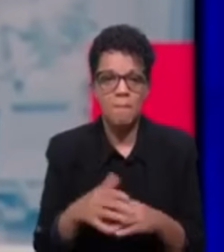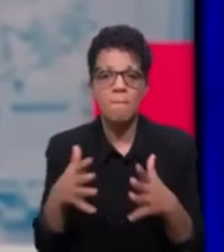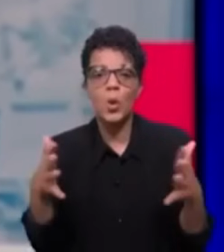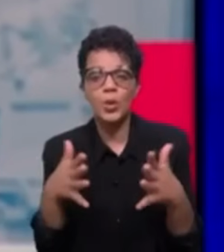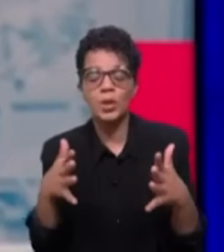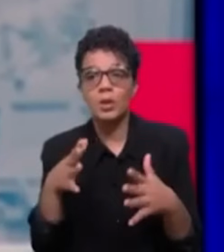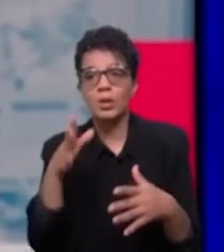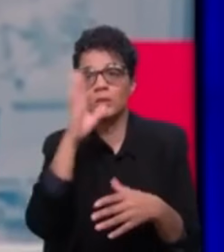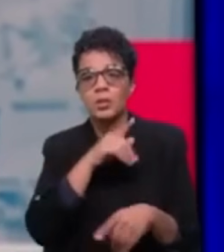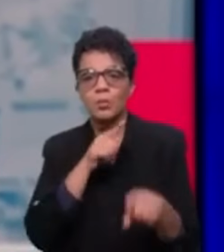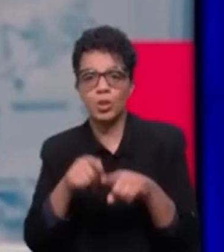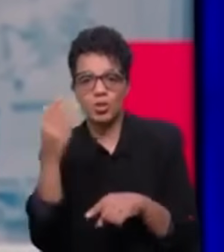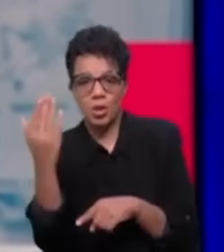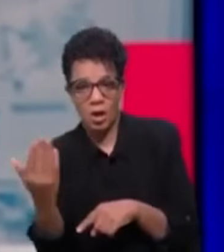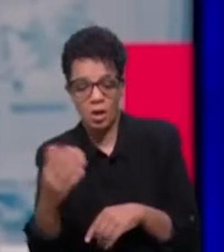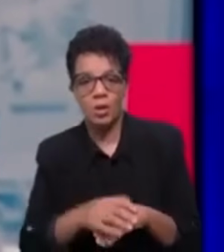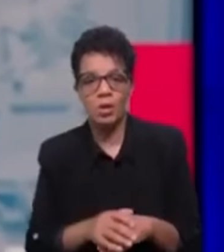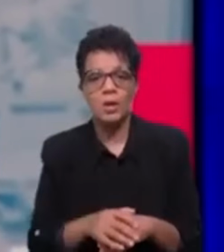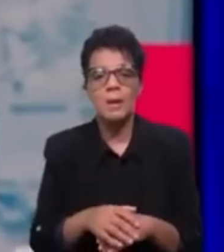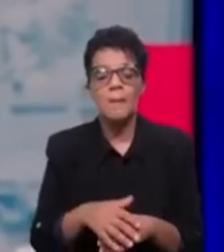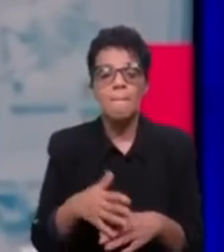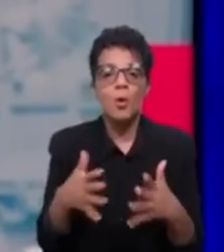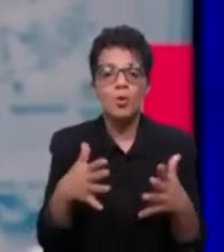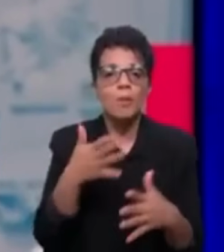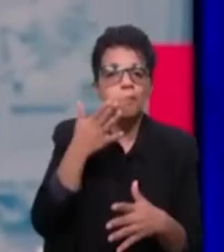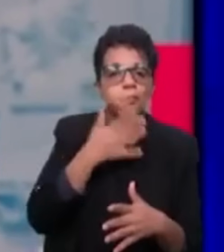absoluta se tiver deputados para isso já ouos